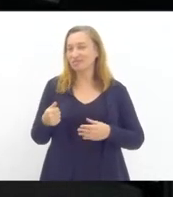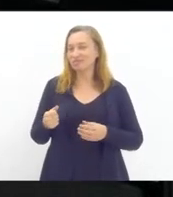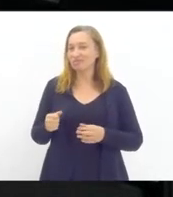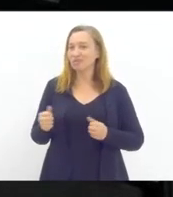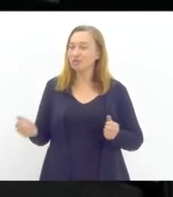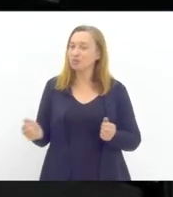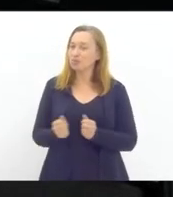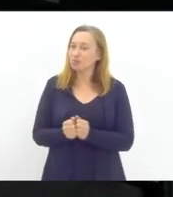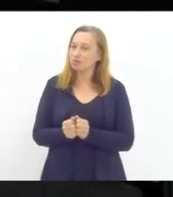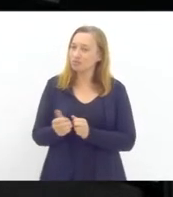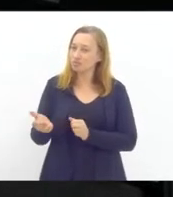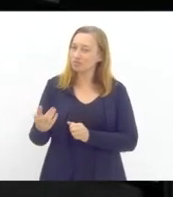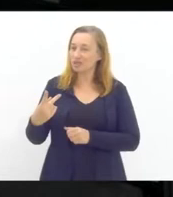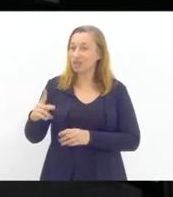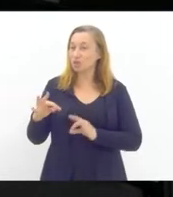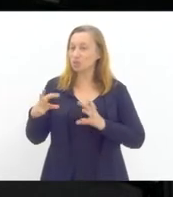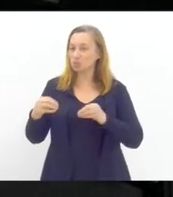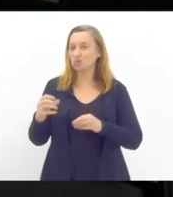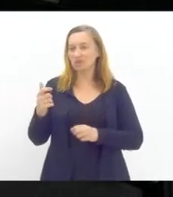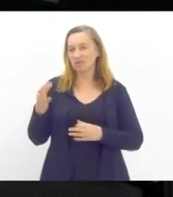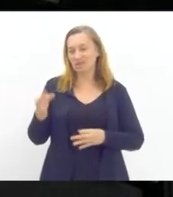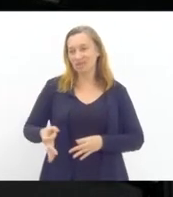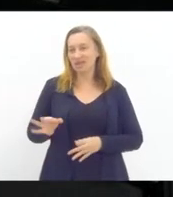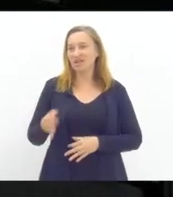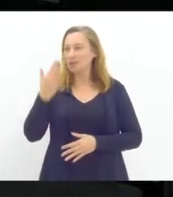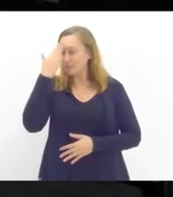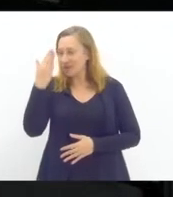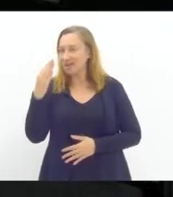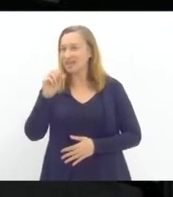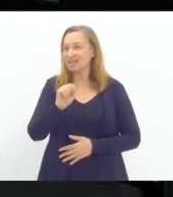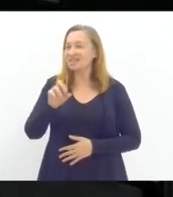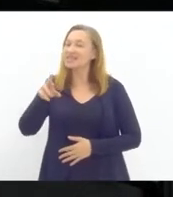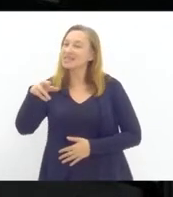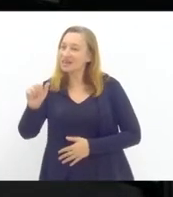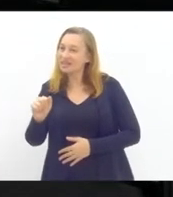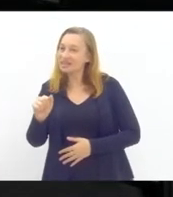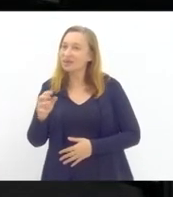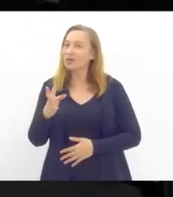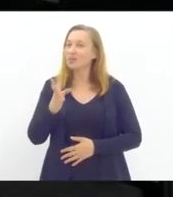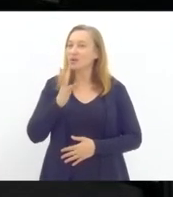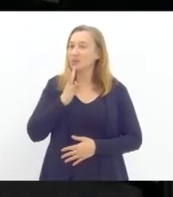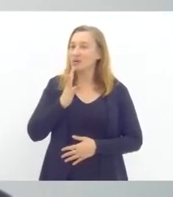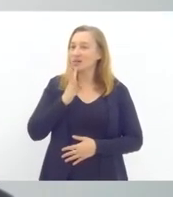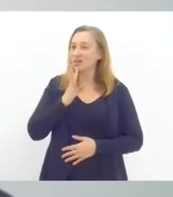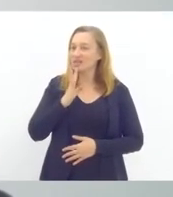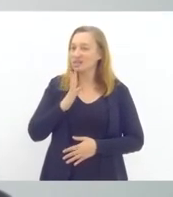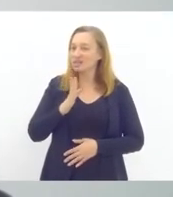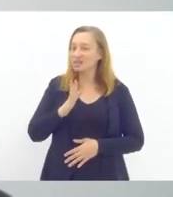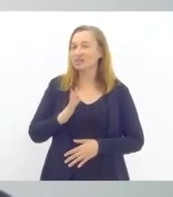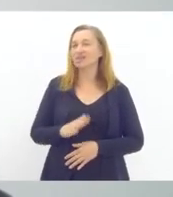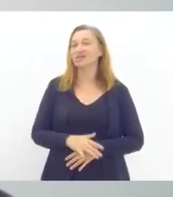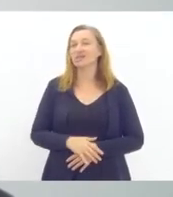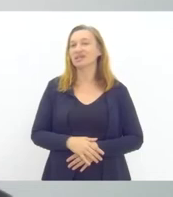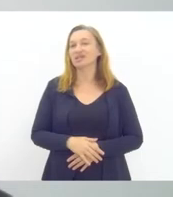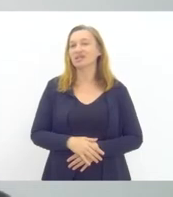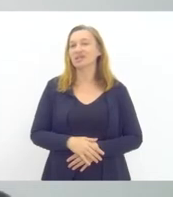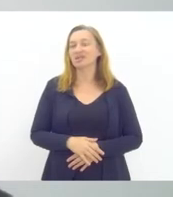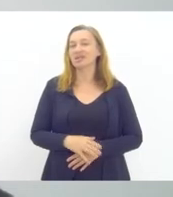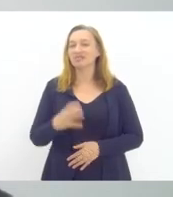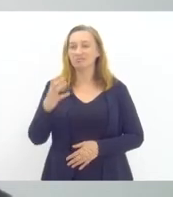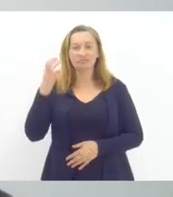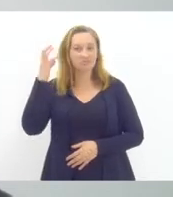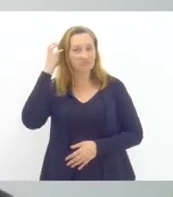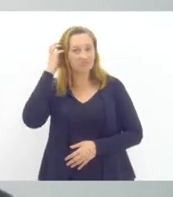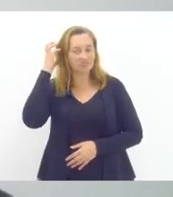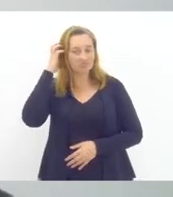é assim obrigado a santa Batista e por reconhecer uma das maiores debatedoras do rádio